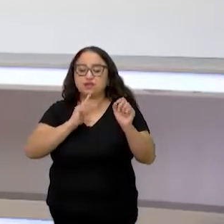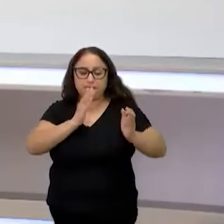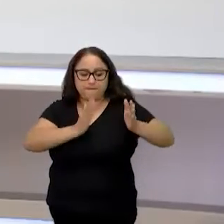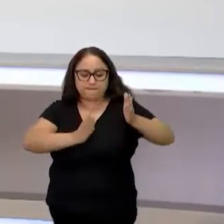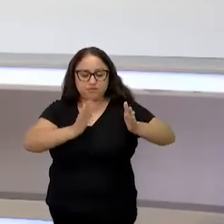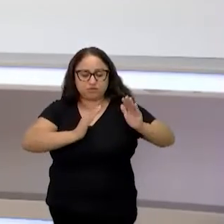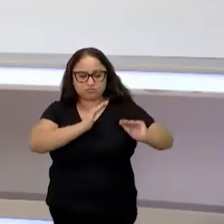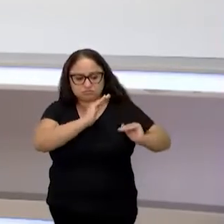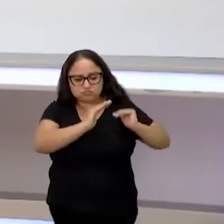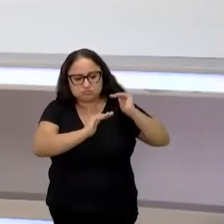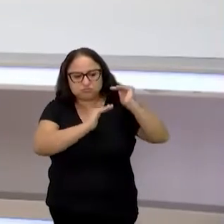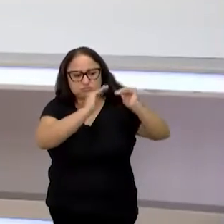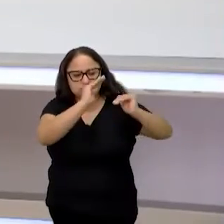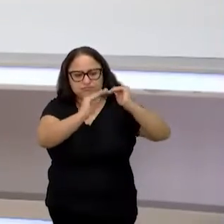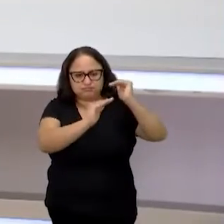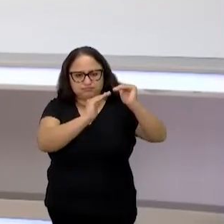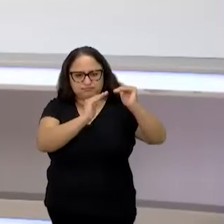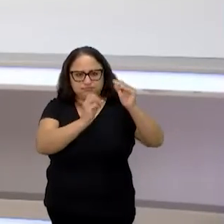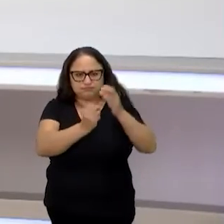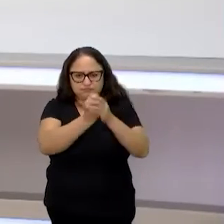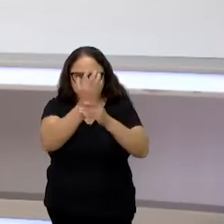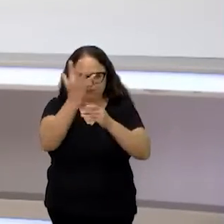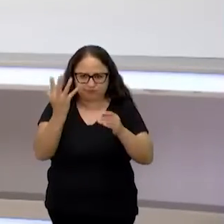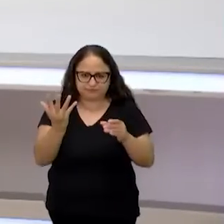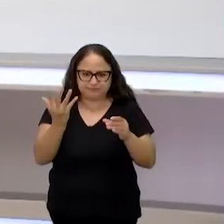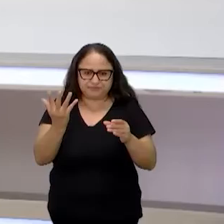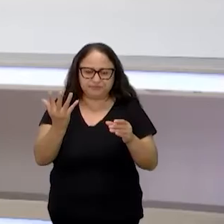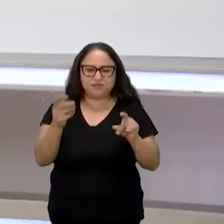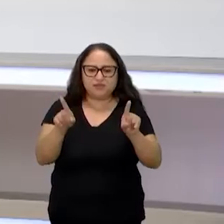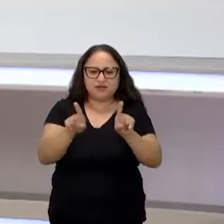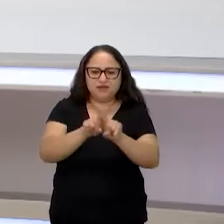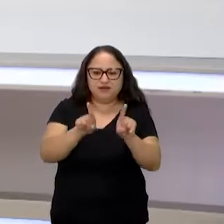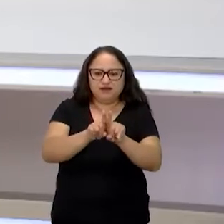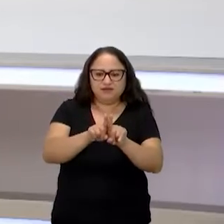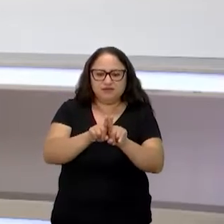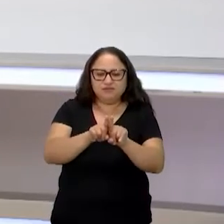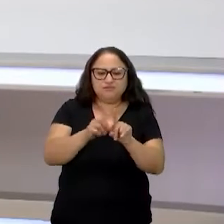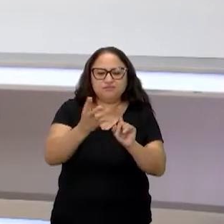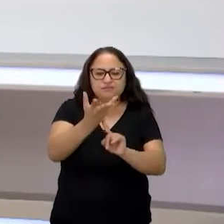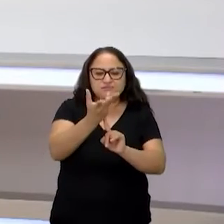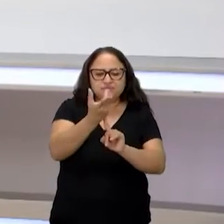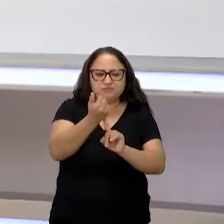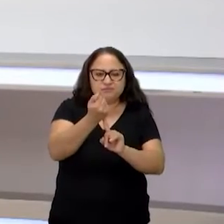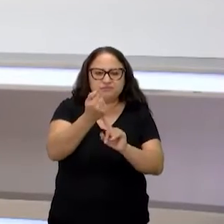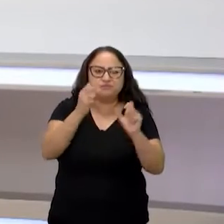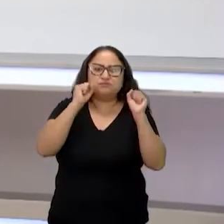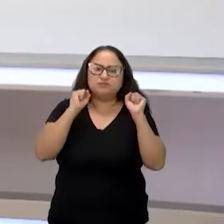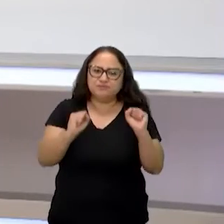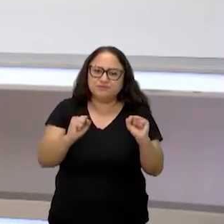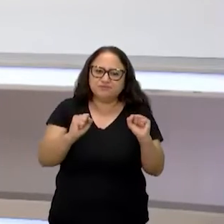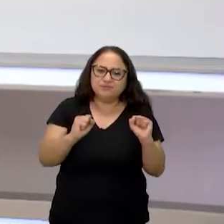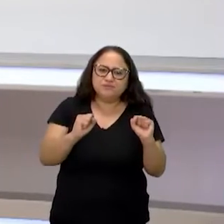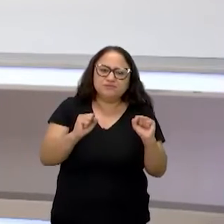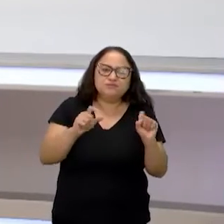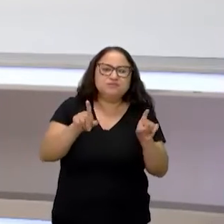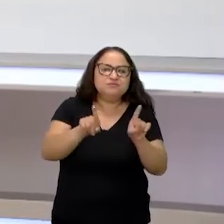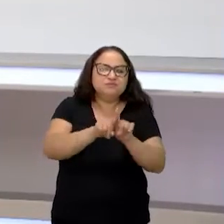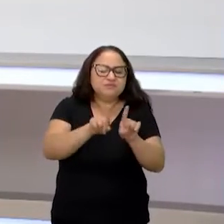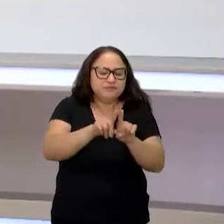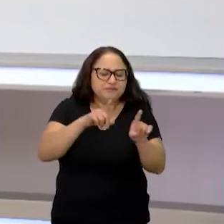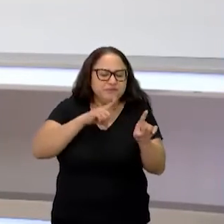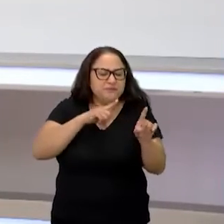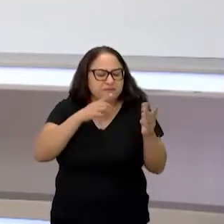de processo de criação daquele projeto, ele também, o artista, ele pode colocar, e geralmente ele coloca esse livro